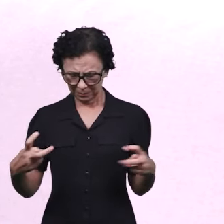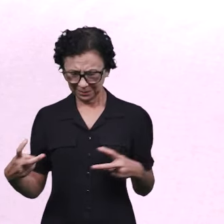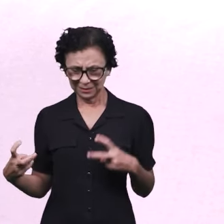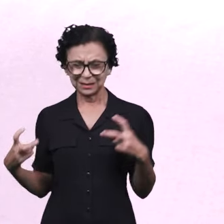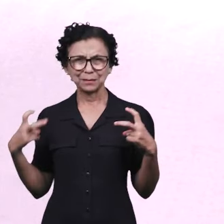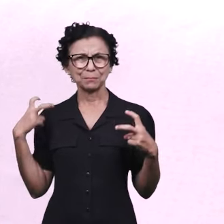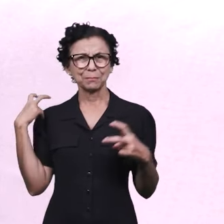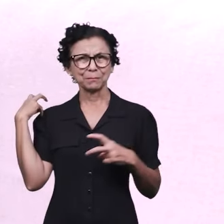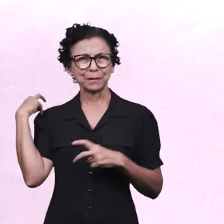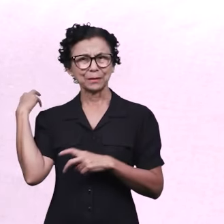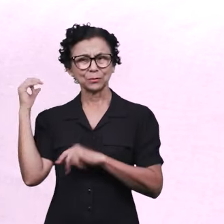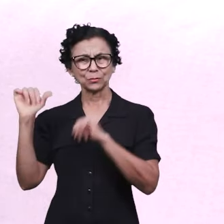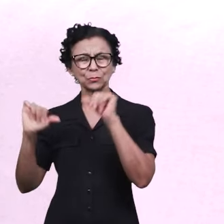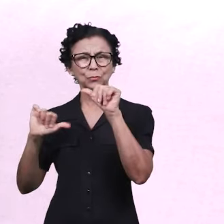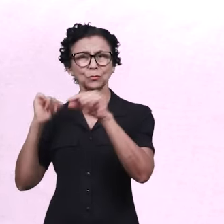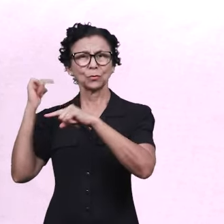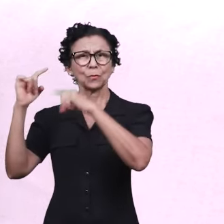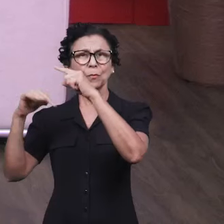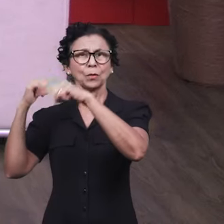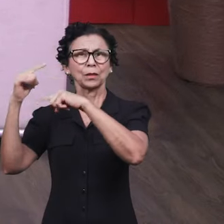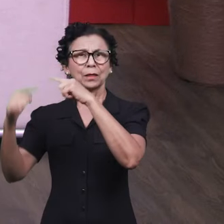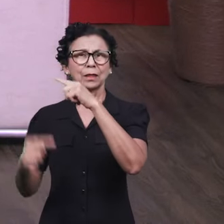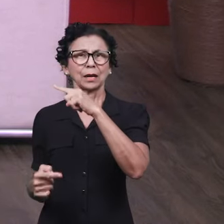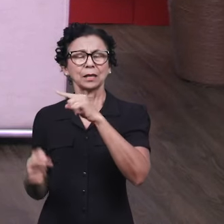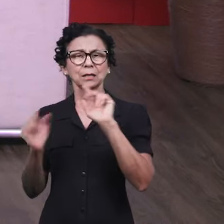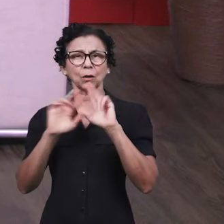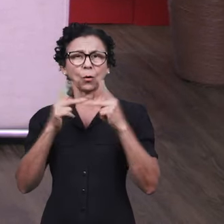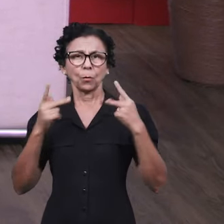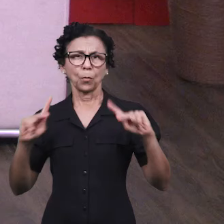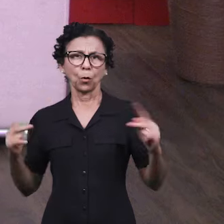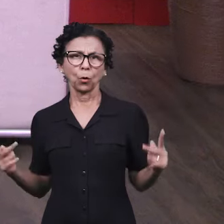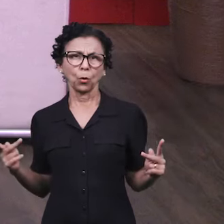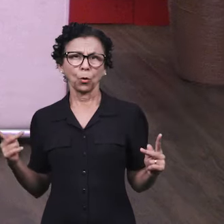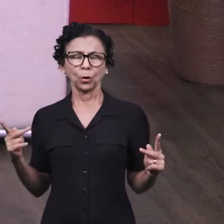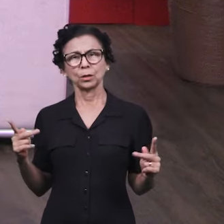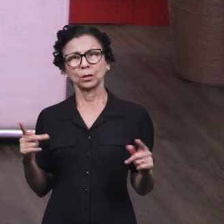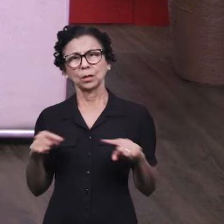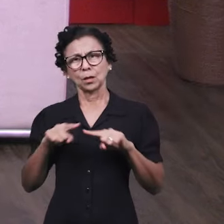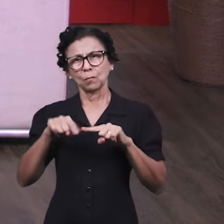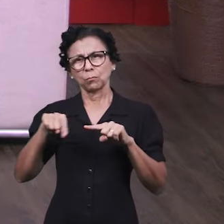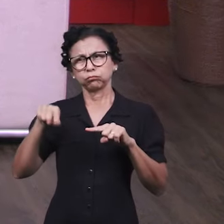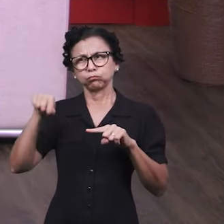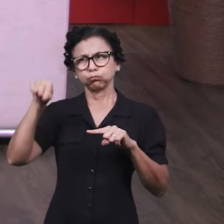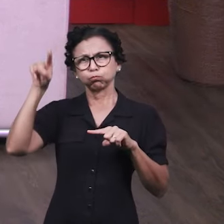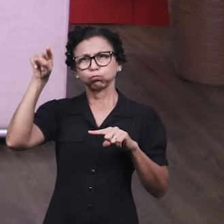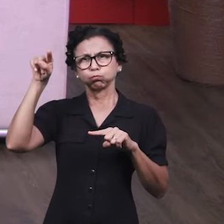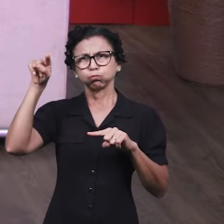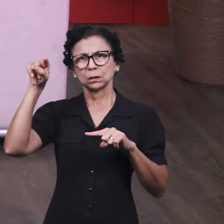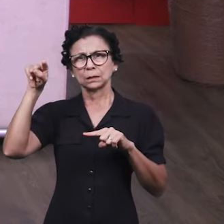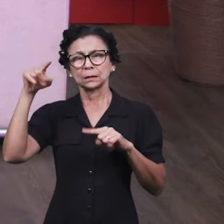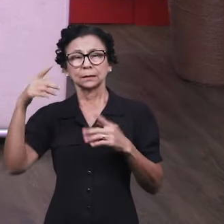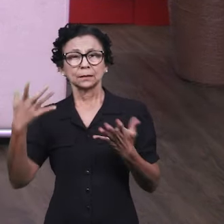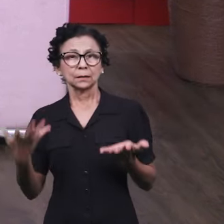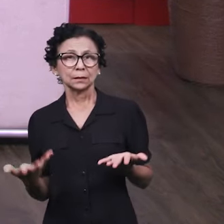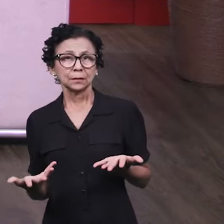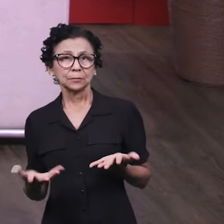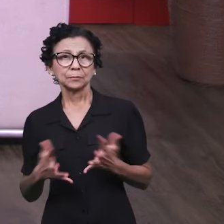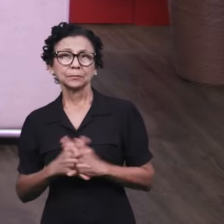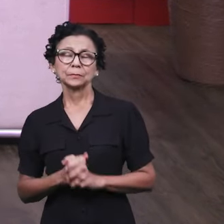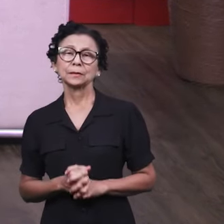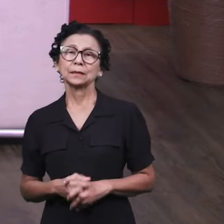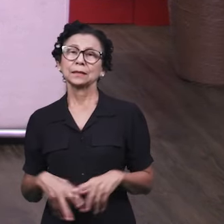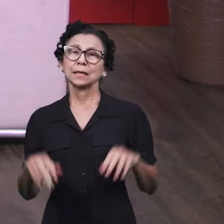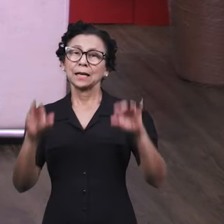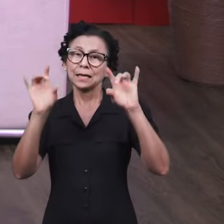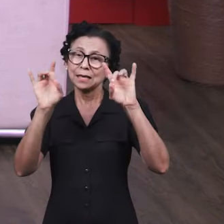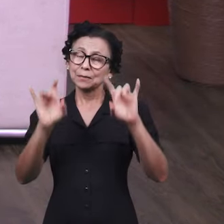tornaram mais evidentes pelas alterações hormonais TVE exatamente pelas alterações hormonais que é um gatilho do lipedema quando